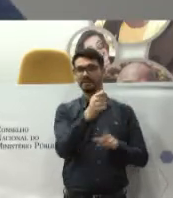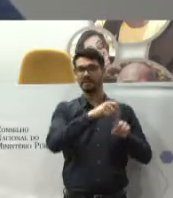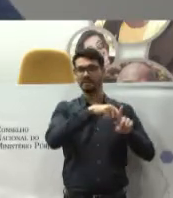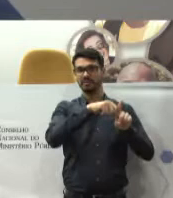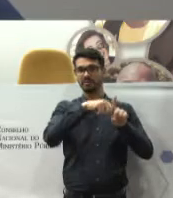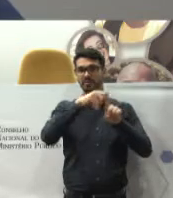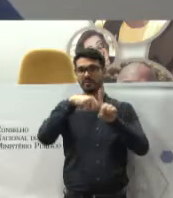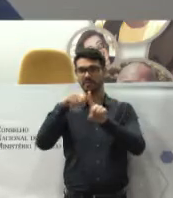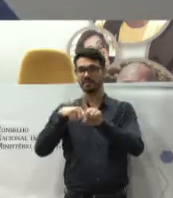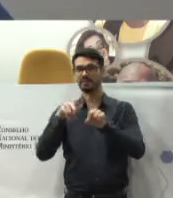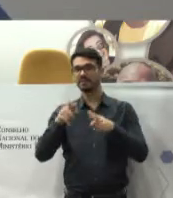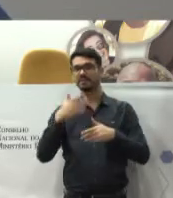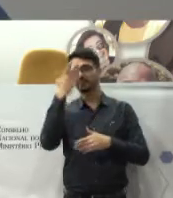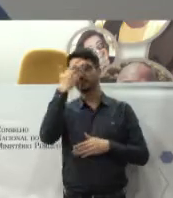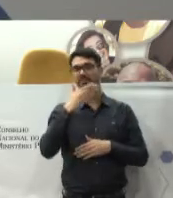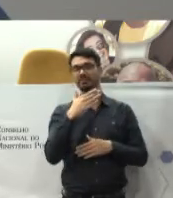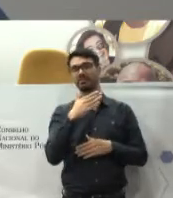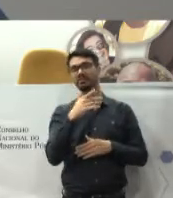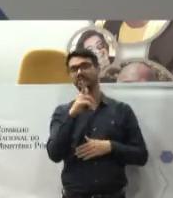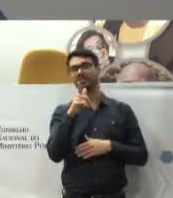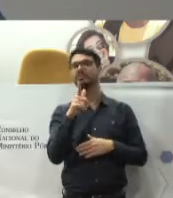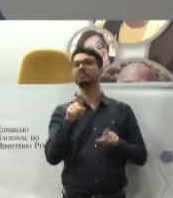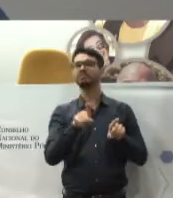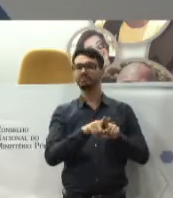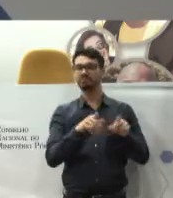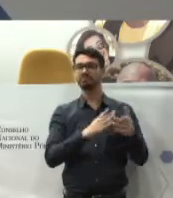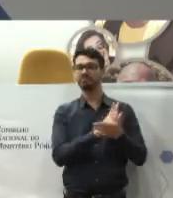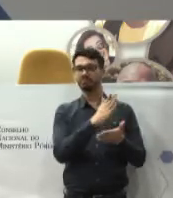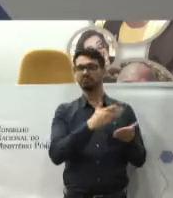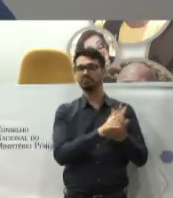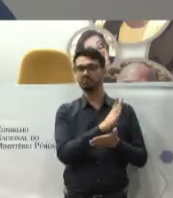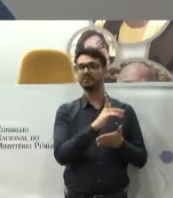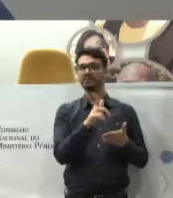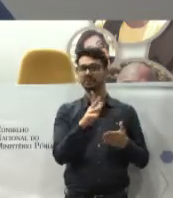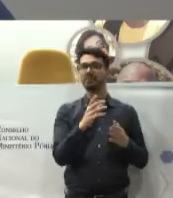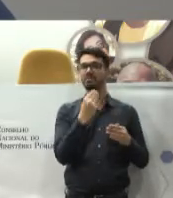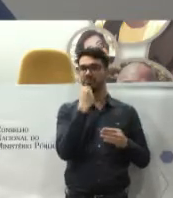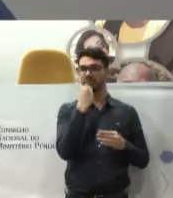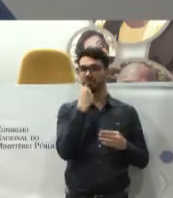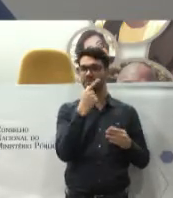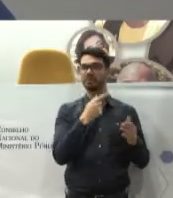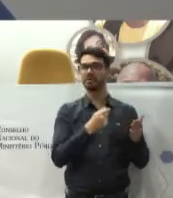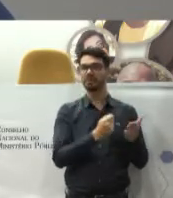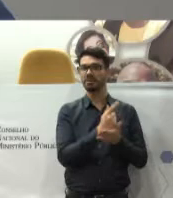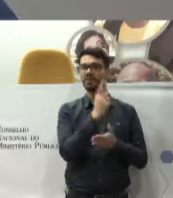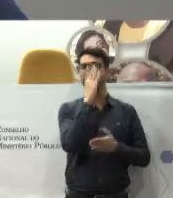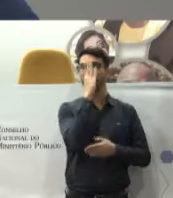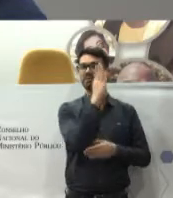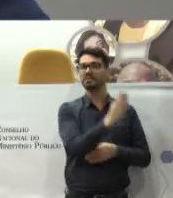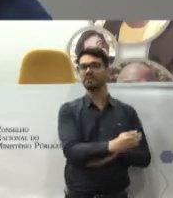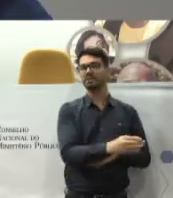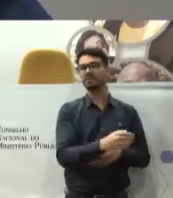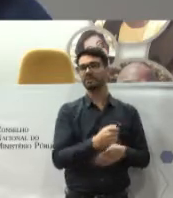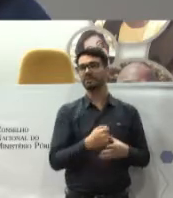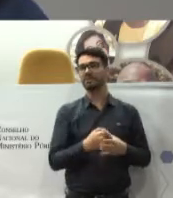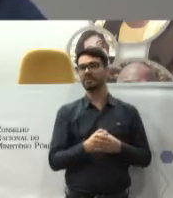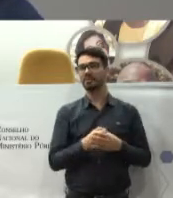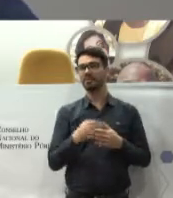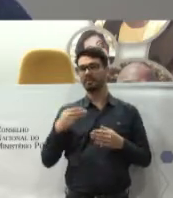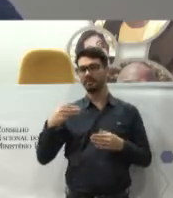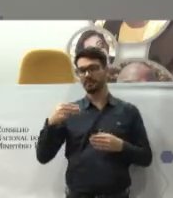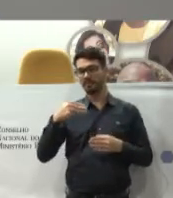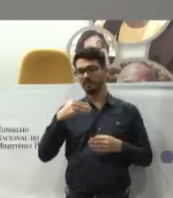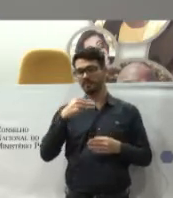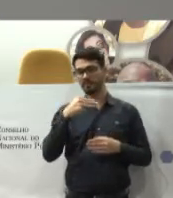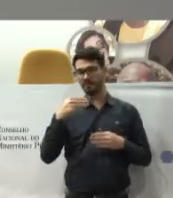estava, já tinha passado pela Conitec e pela Anvisa e já estava podendo ser adquirida aqui no Brasil diretamente. O Ministério da Saúde